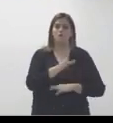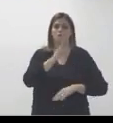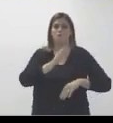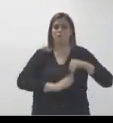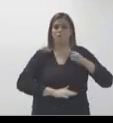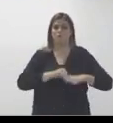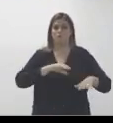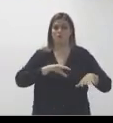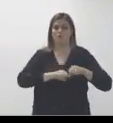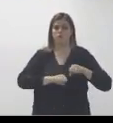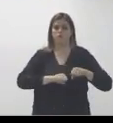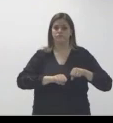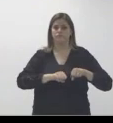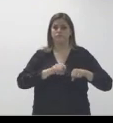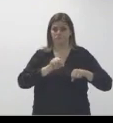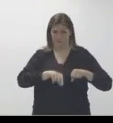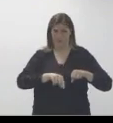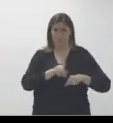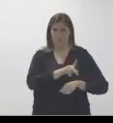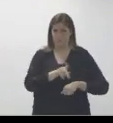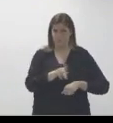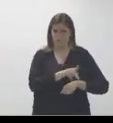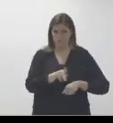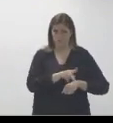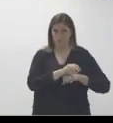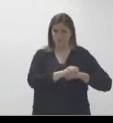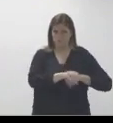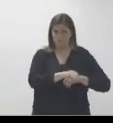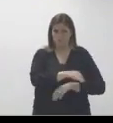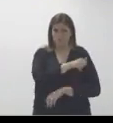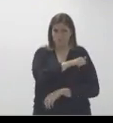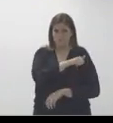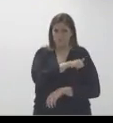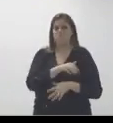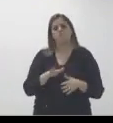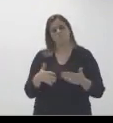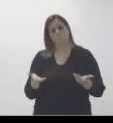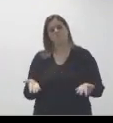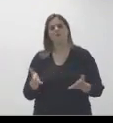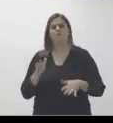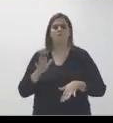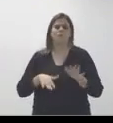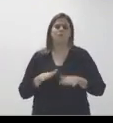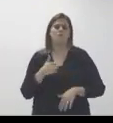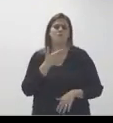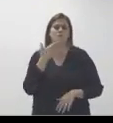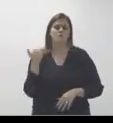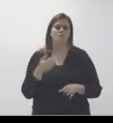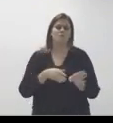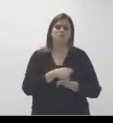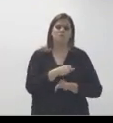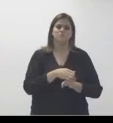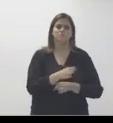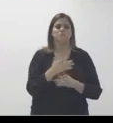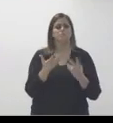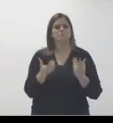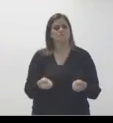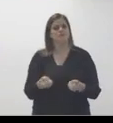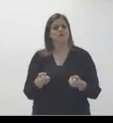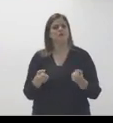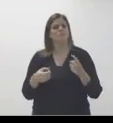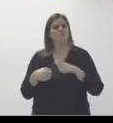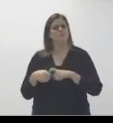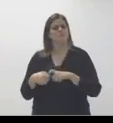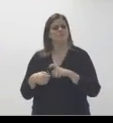orientação ao professor é que porque não buscar a vinculação do debate das perspectivas de